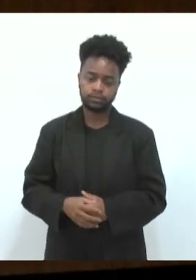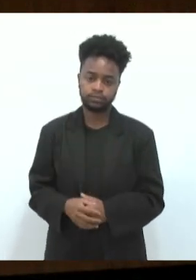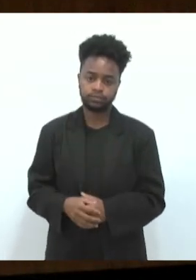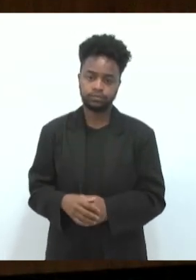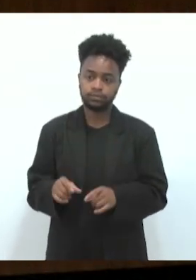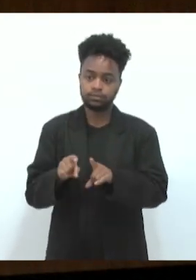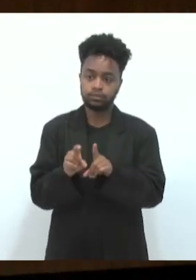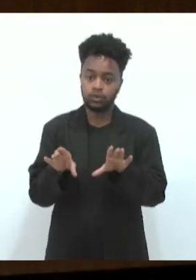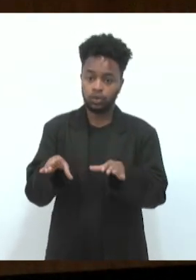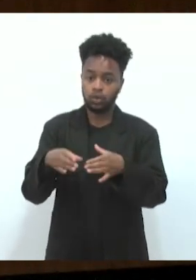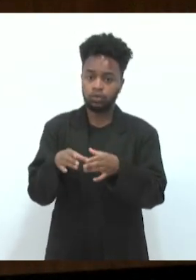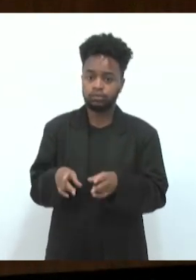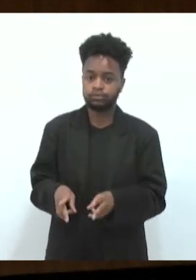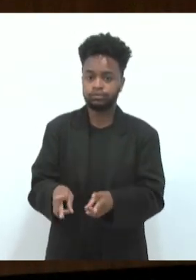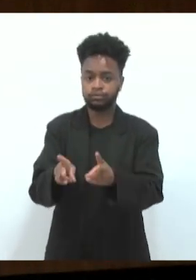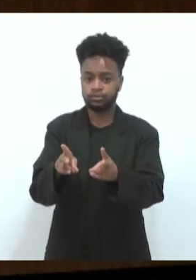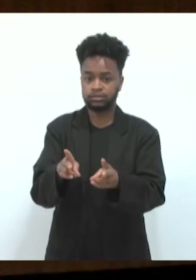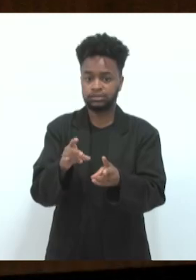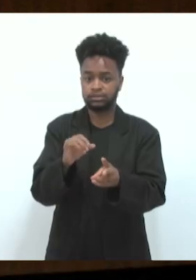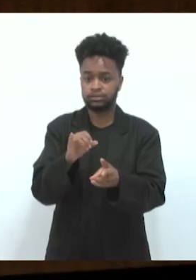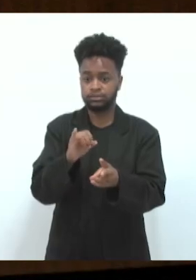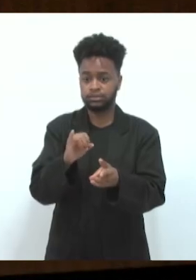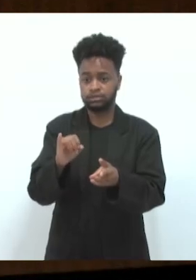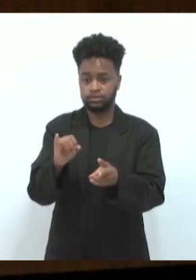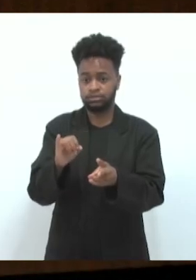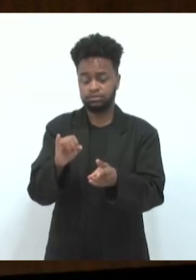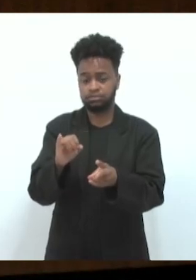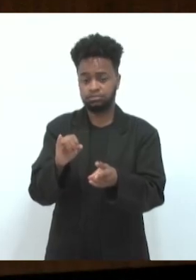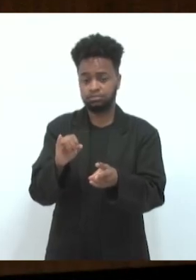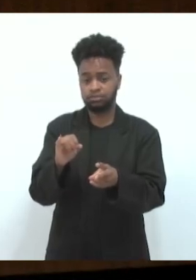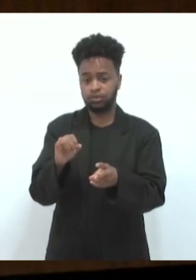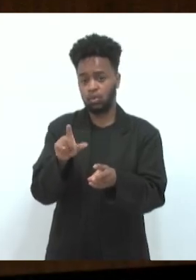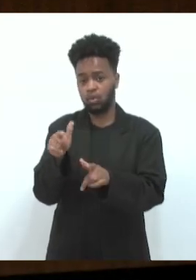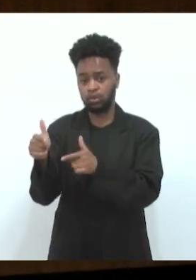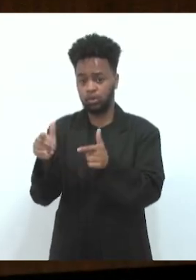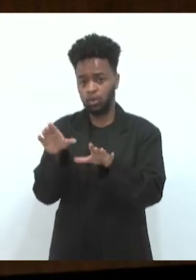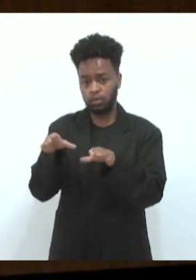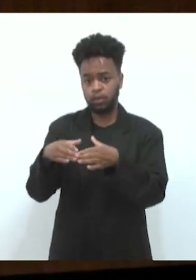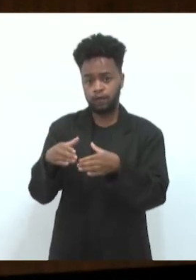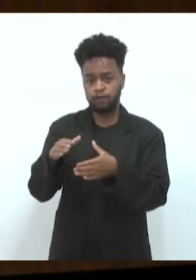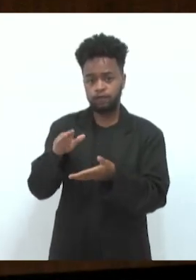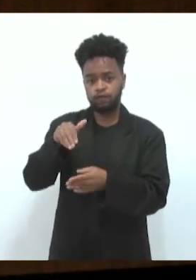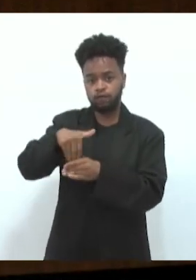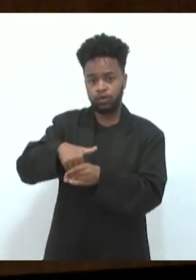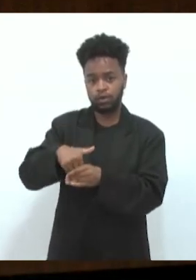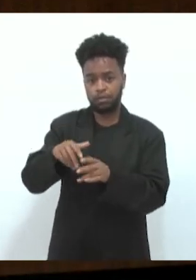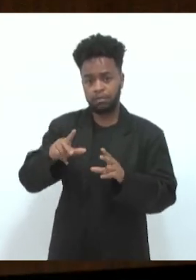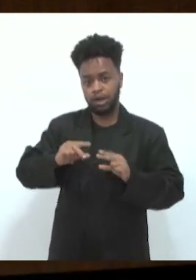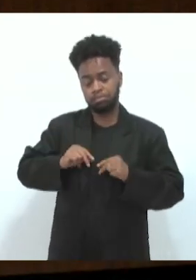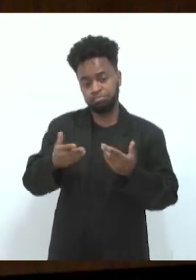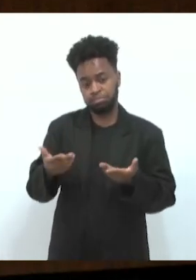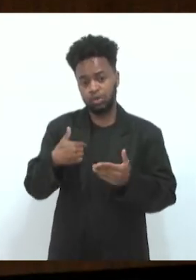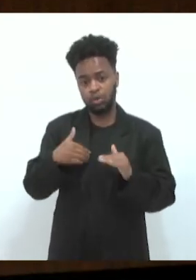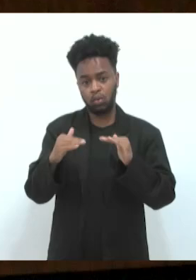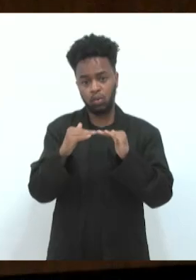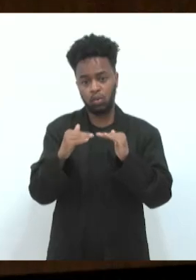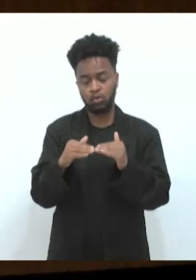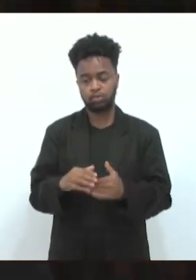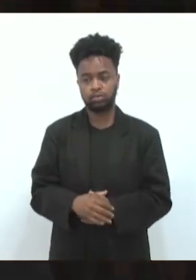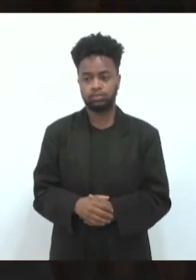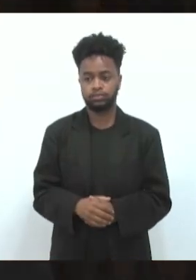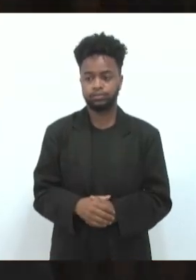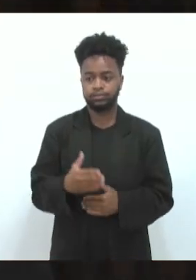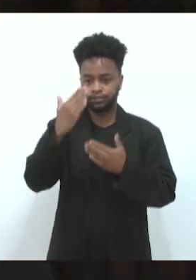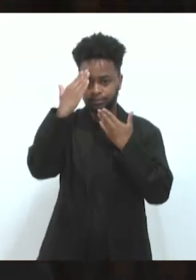comissão permanente, tirando a CCJ, vota mérito, não estou votando forma, então estou votando favorável.